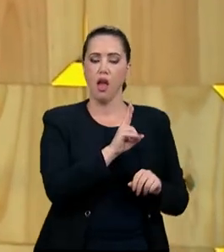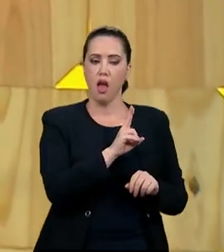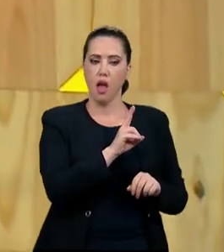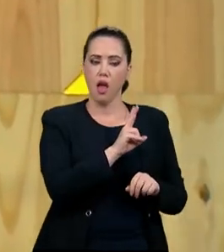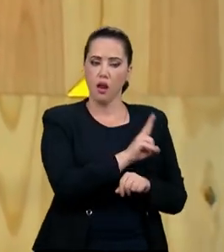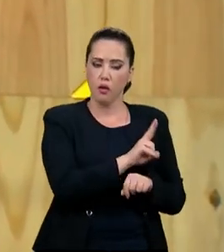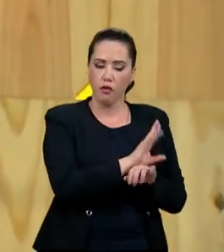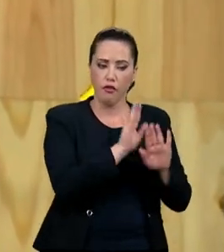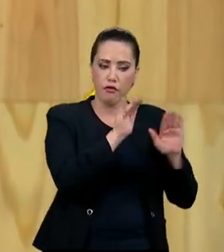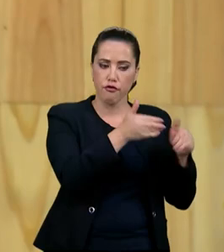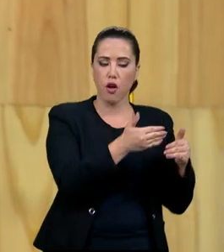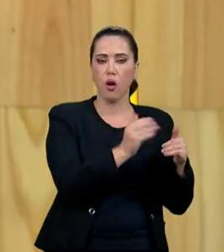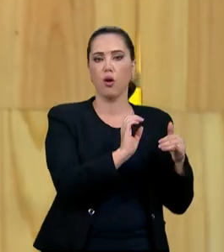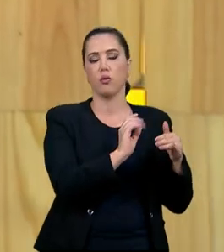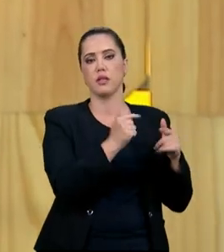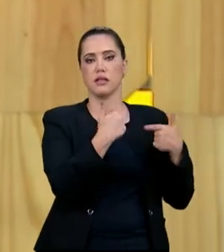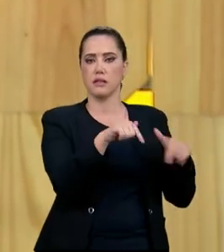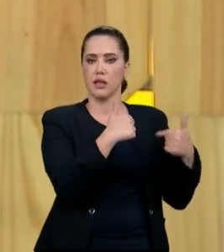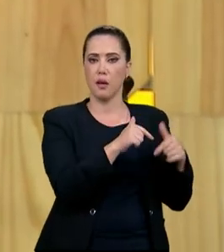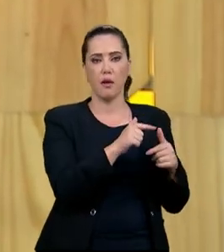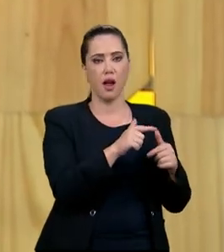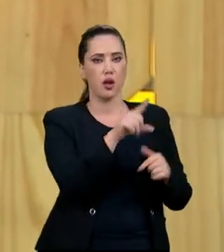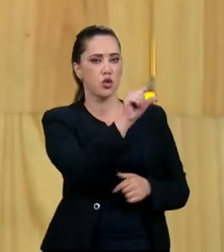A medida provisória